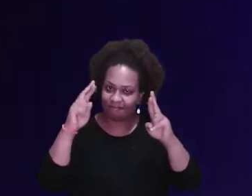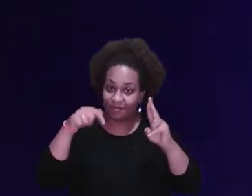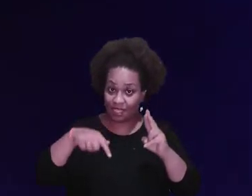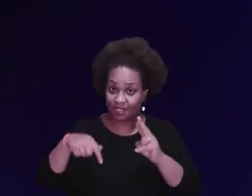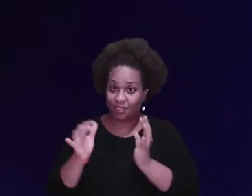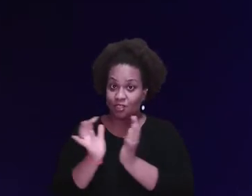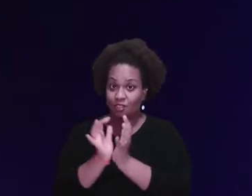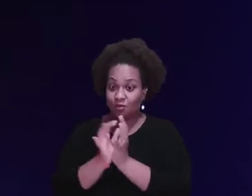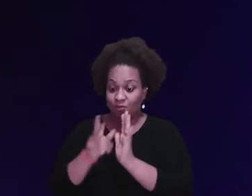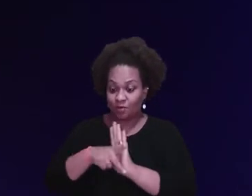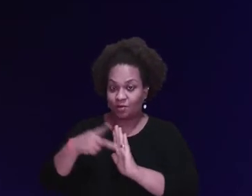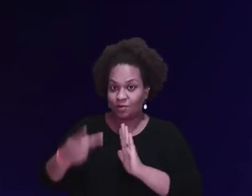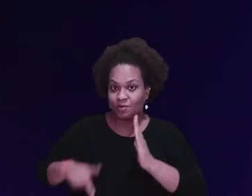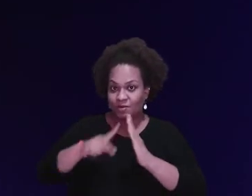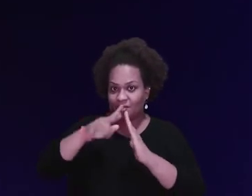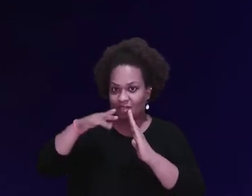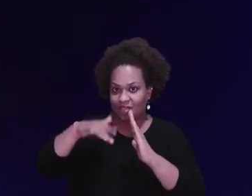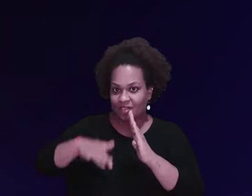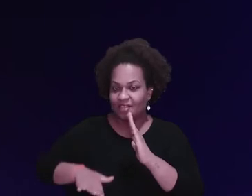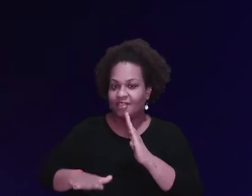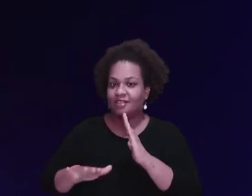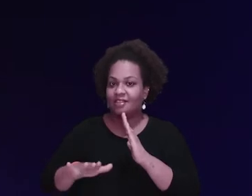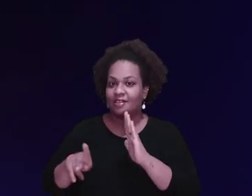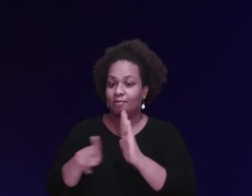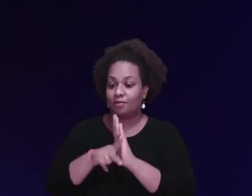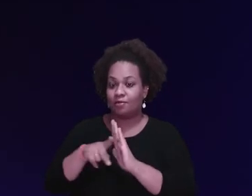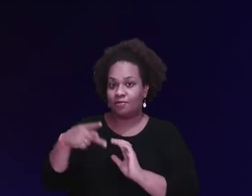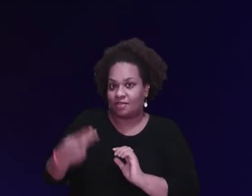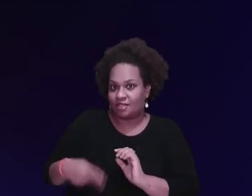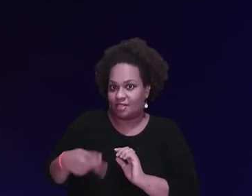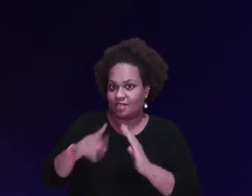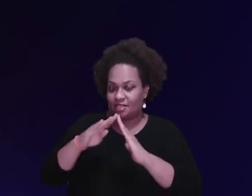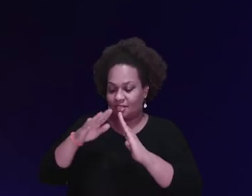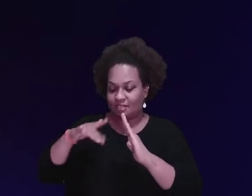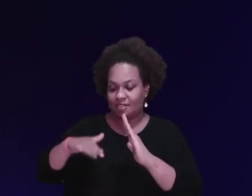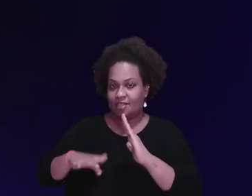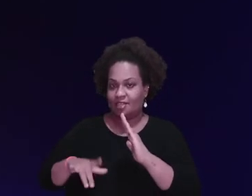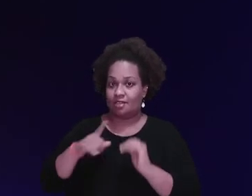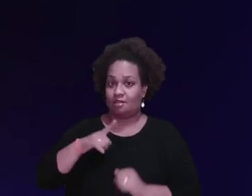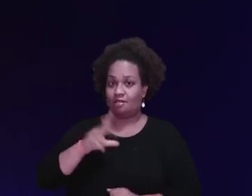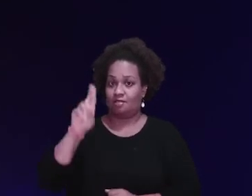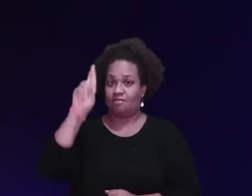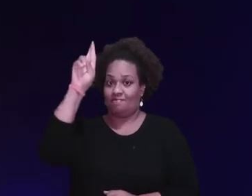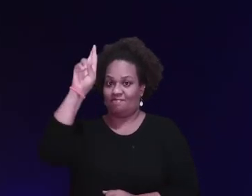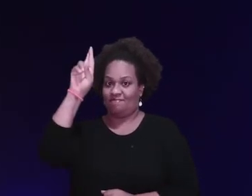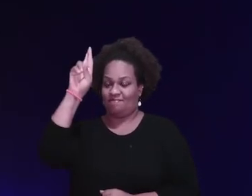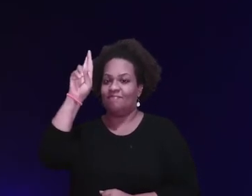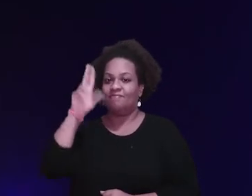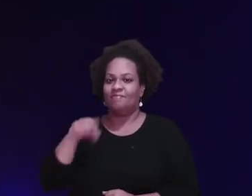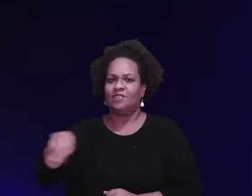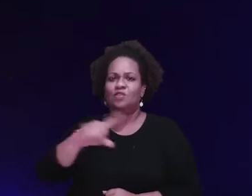Se fosse eu a força do Ilê Axé osun karê Guerreiro da umbigada na qual é a sua